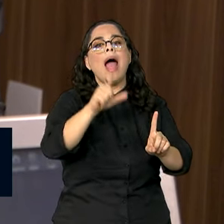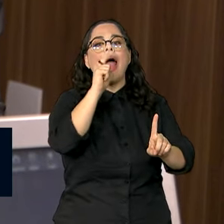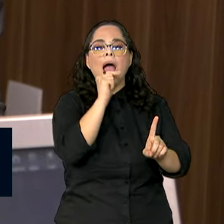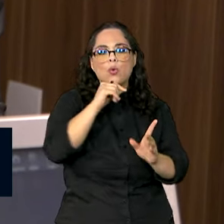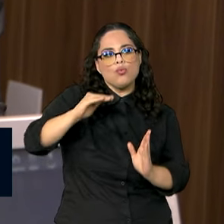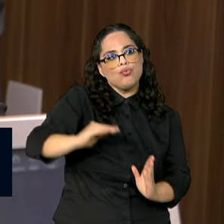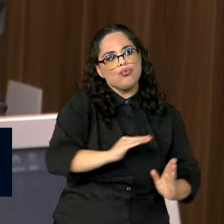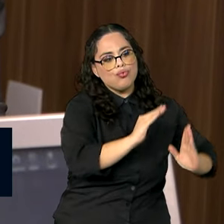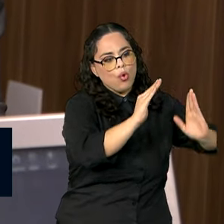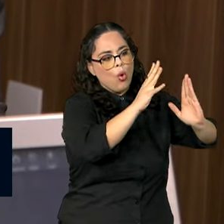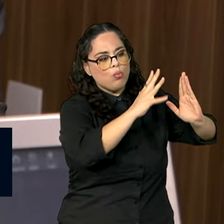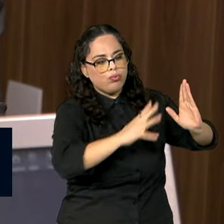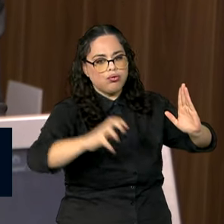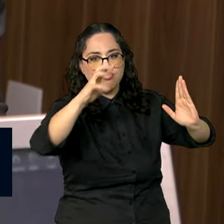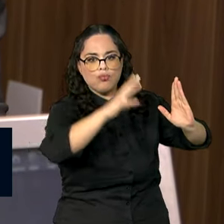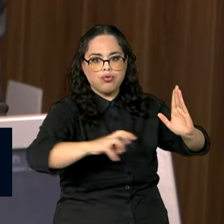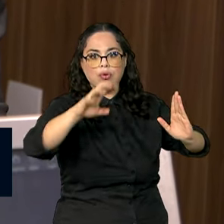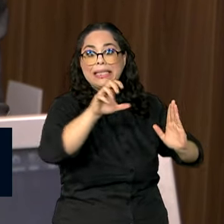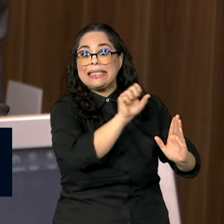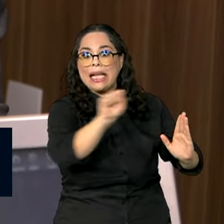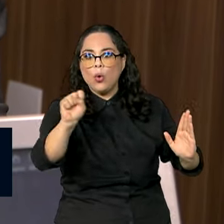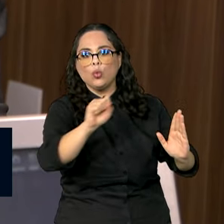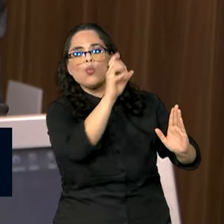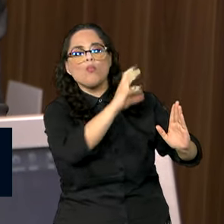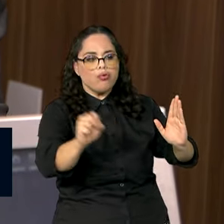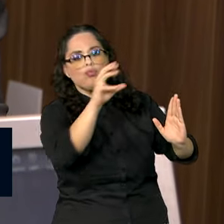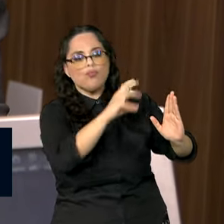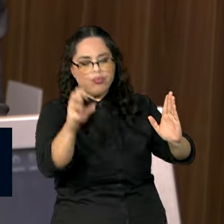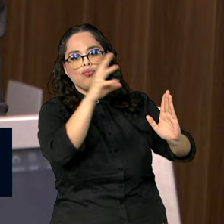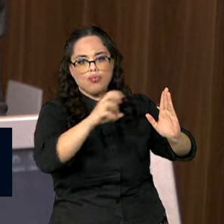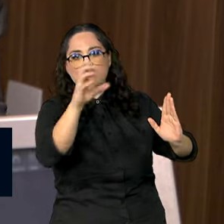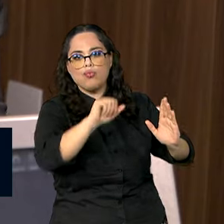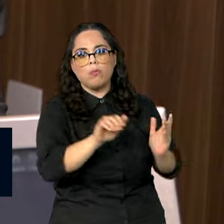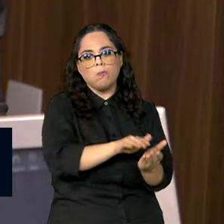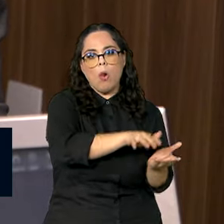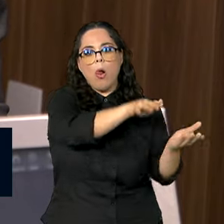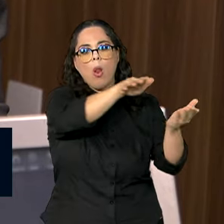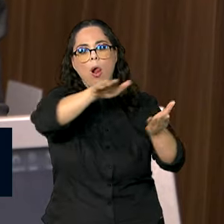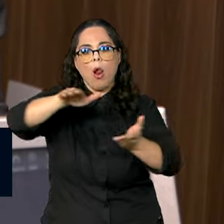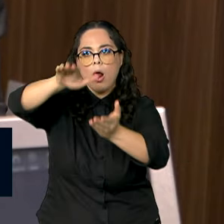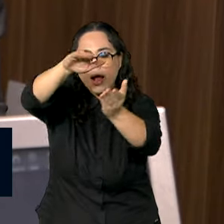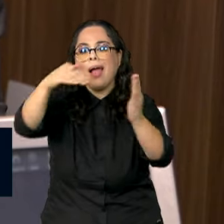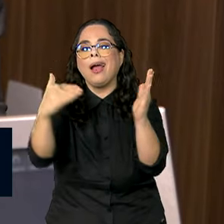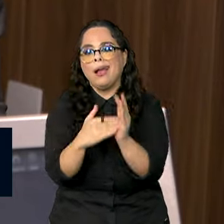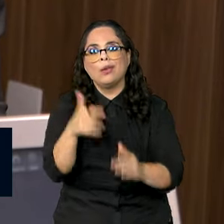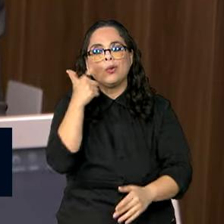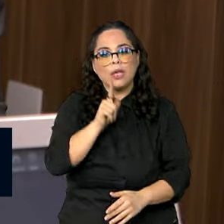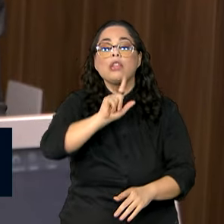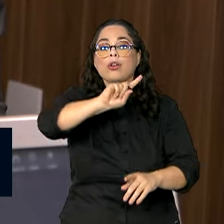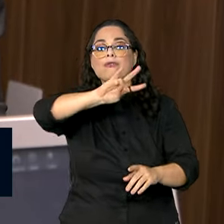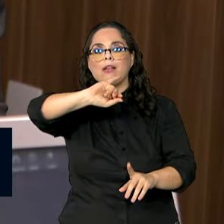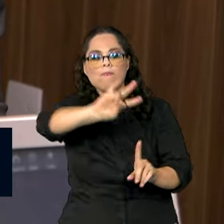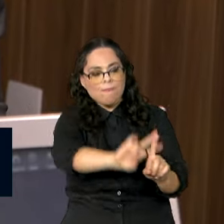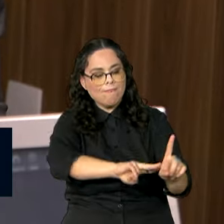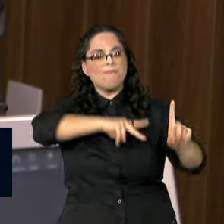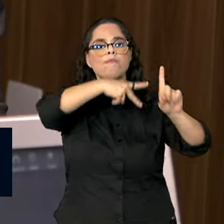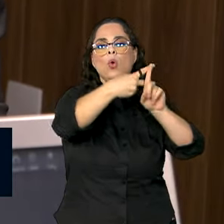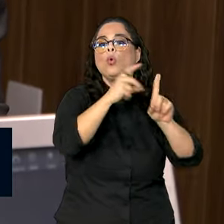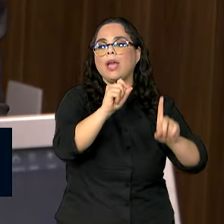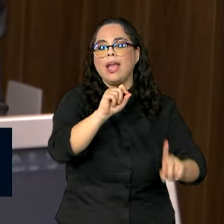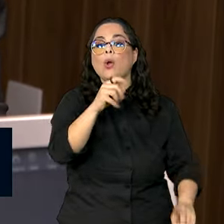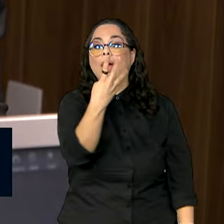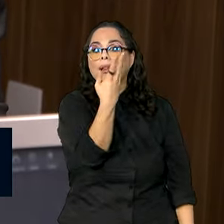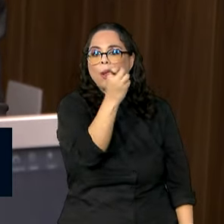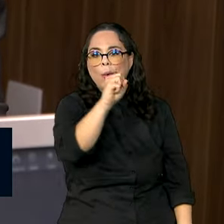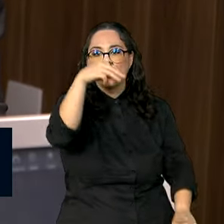essa condição de bombeamento. Ele vai para mais de 48 metros cúbicos por segundo, onde será possível,